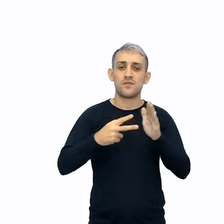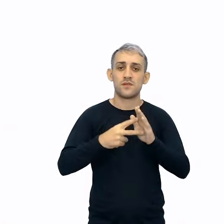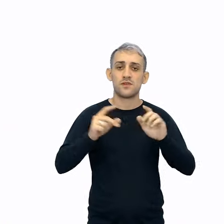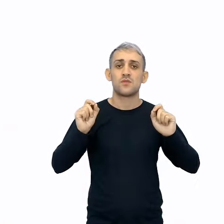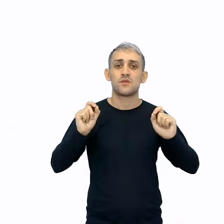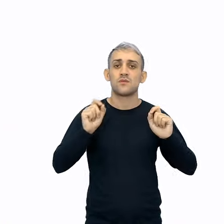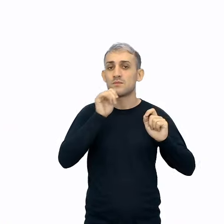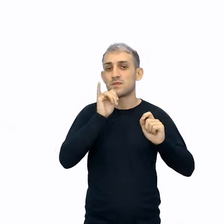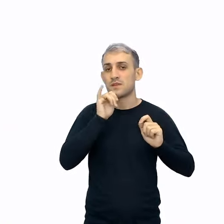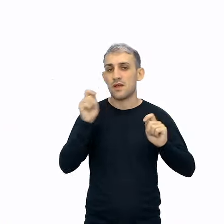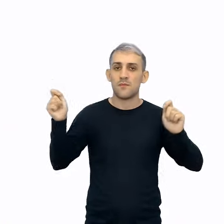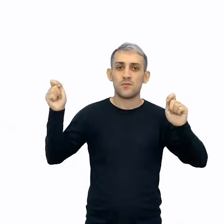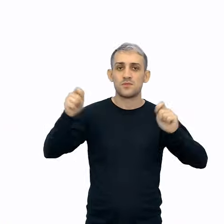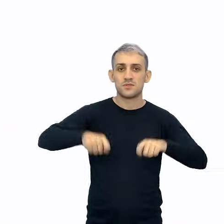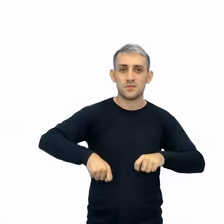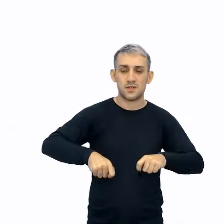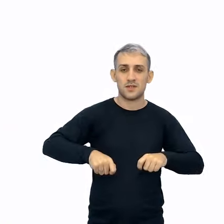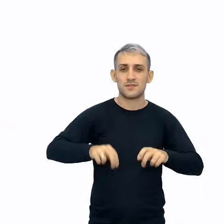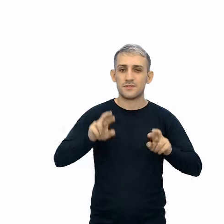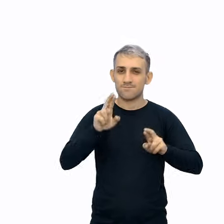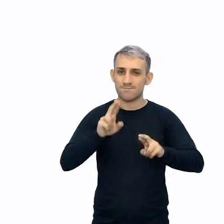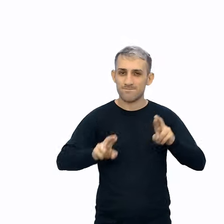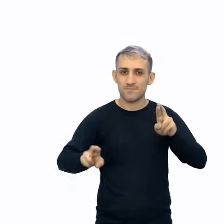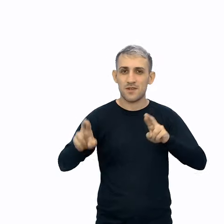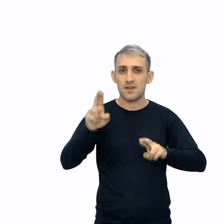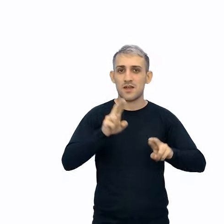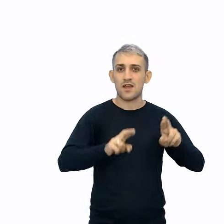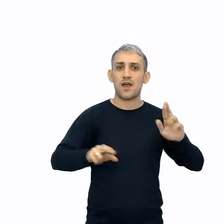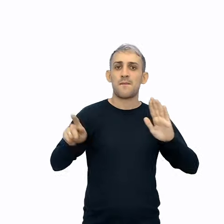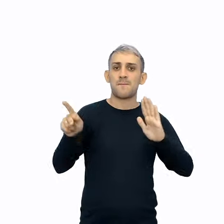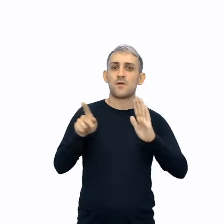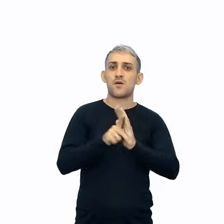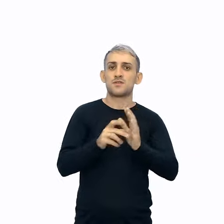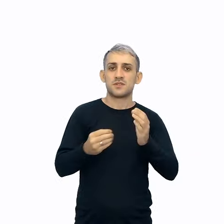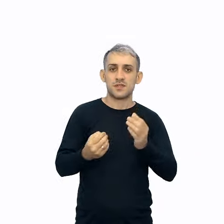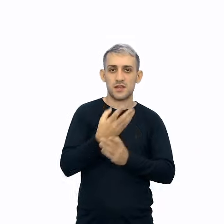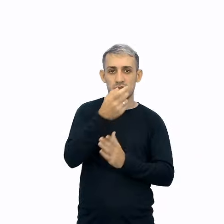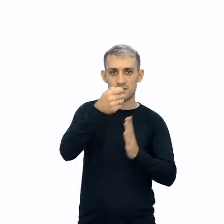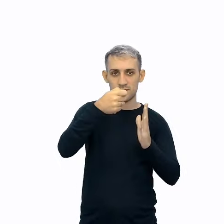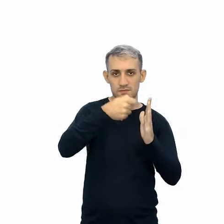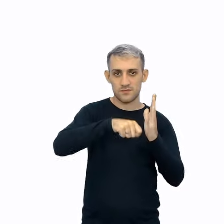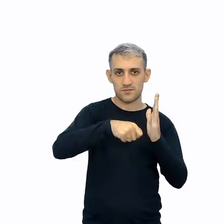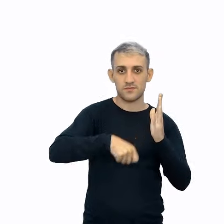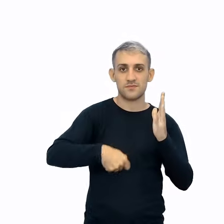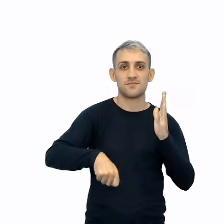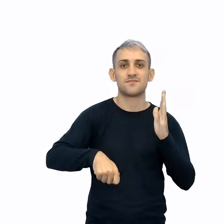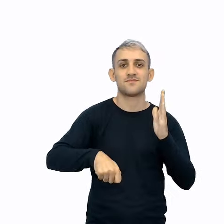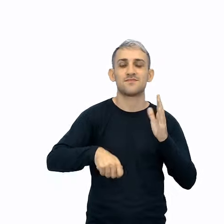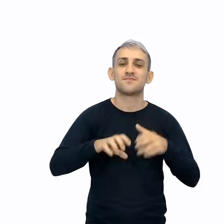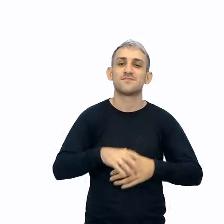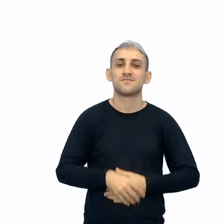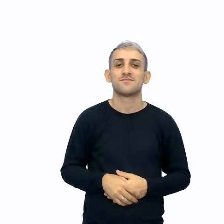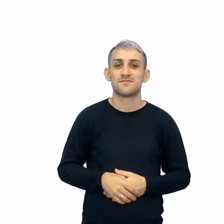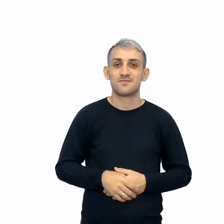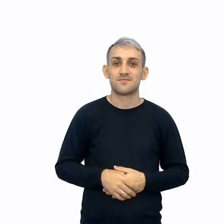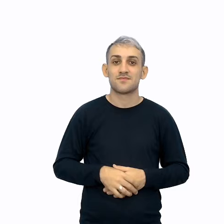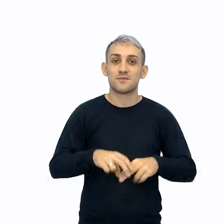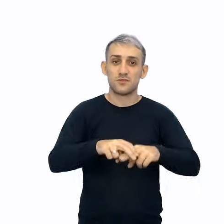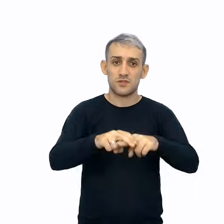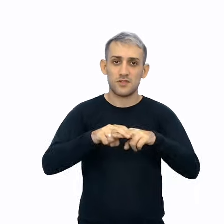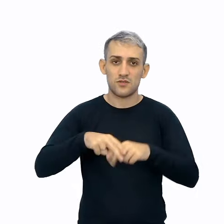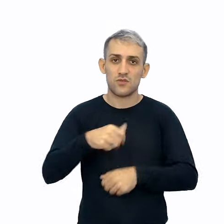possibilidade de checagem das suas produções escritas e para isso eles seguem